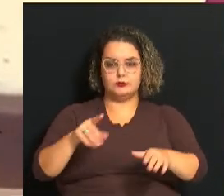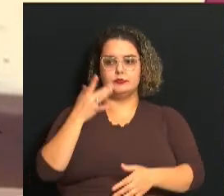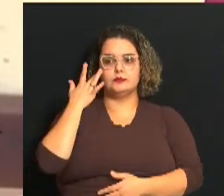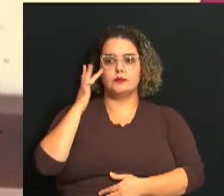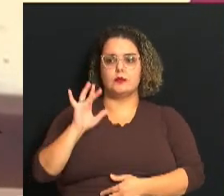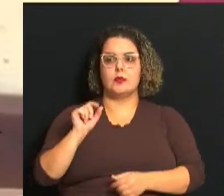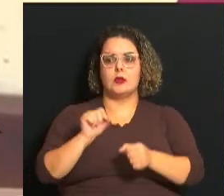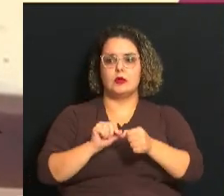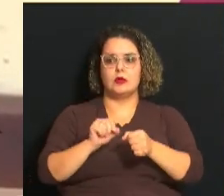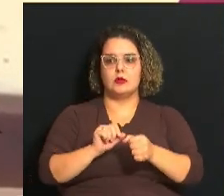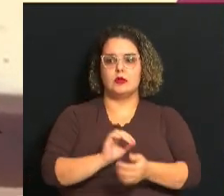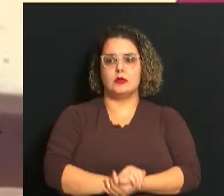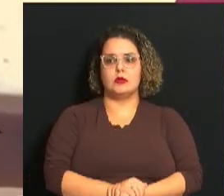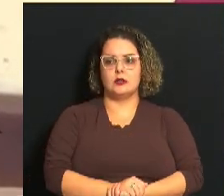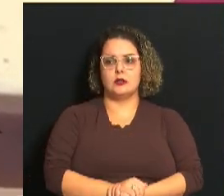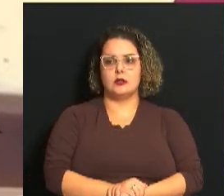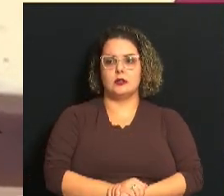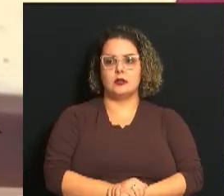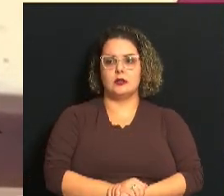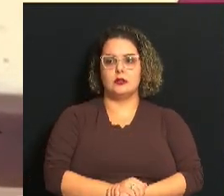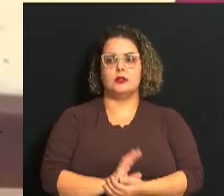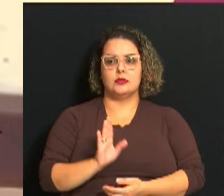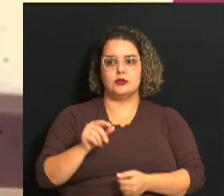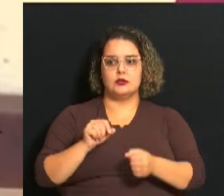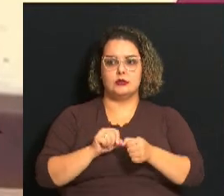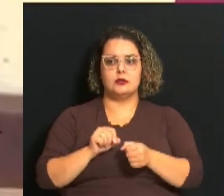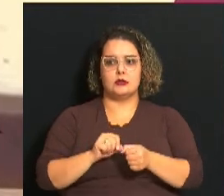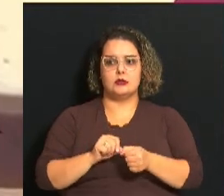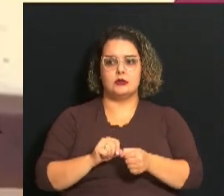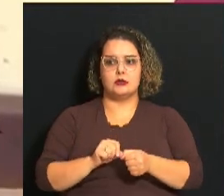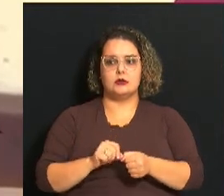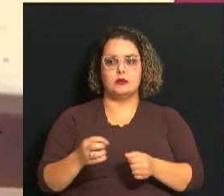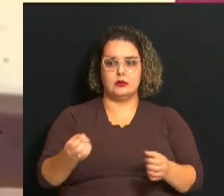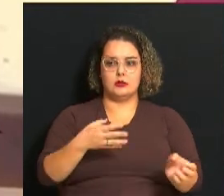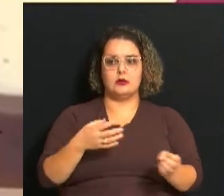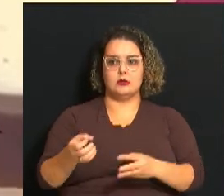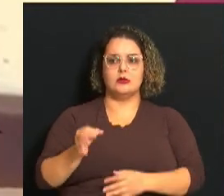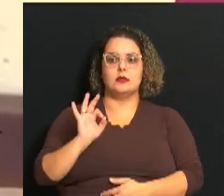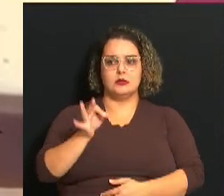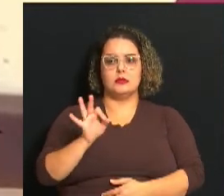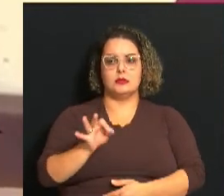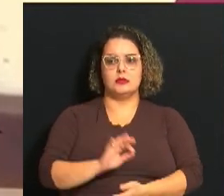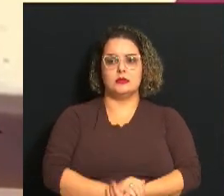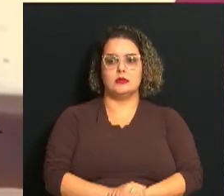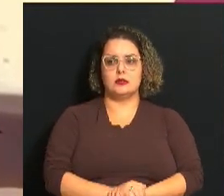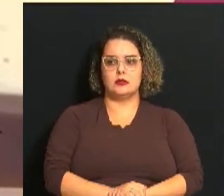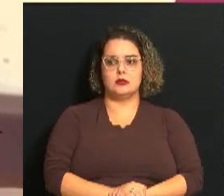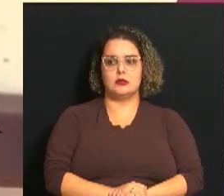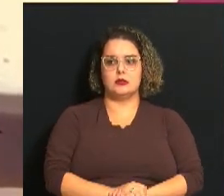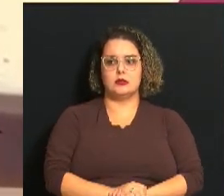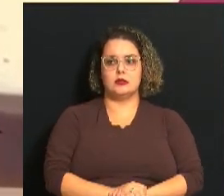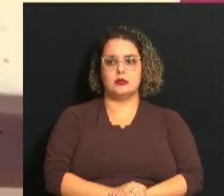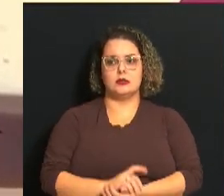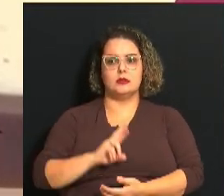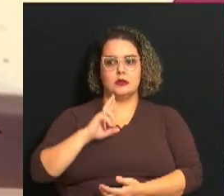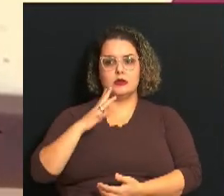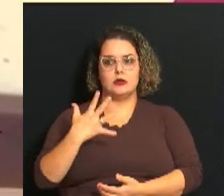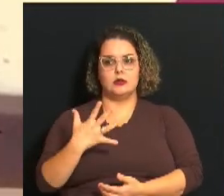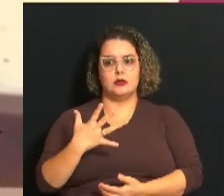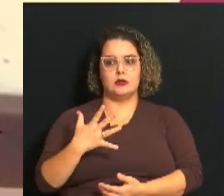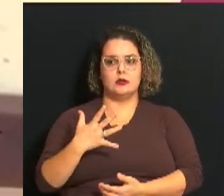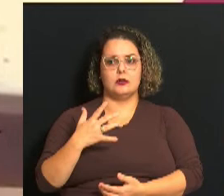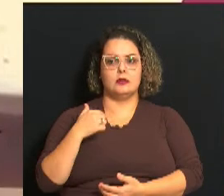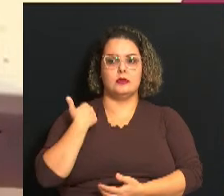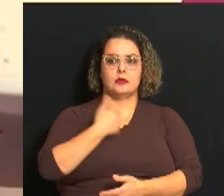se a gente já fez mas se não fez nós vamos atualizar já fez né mas a gente vai atualizar Com certeza e colocar o resultado disso no